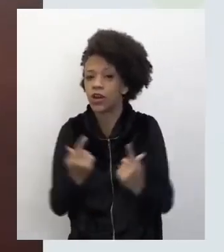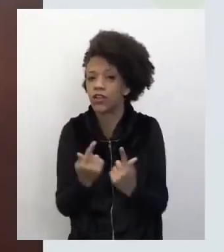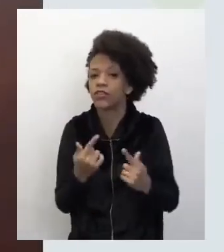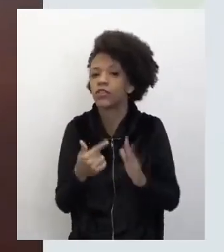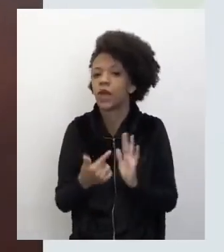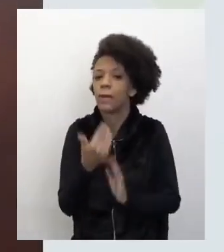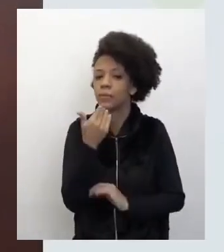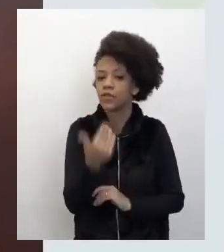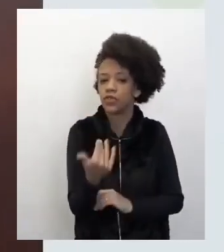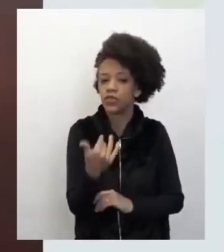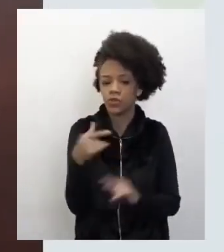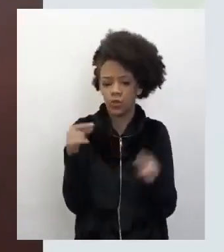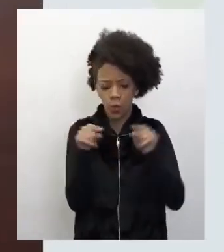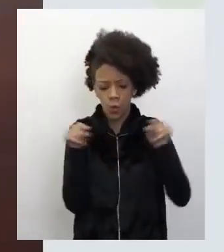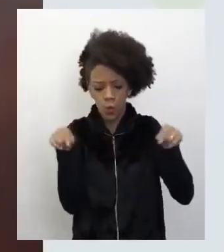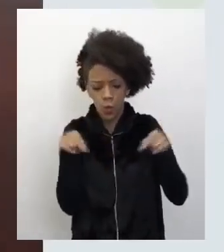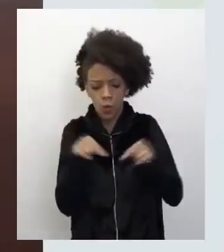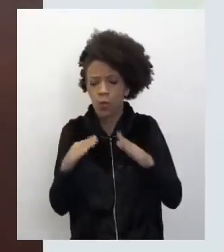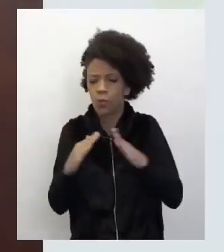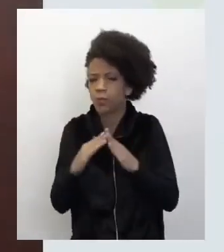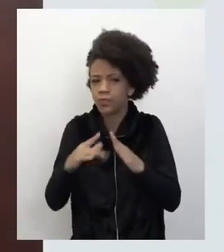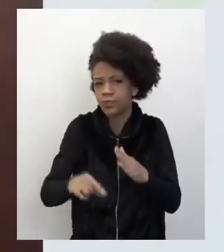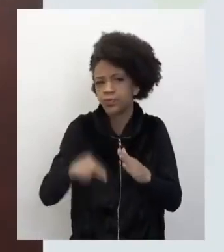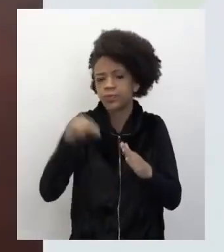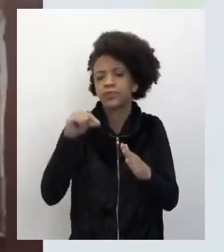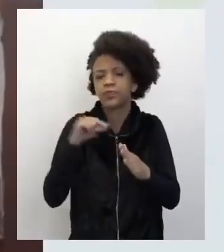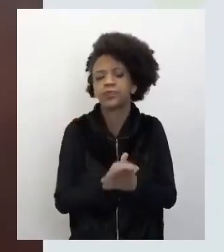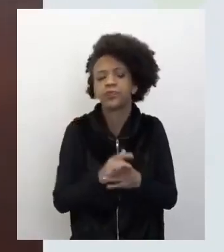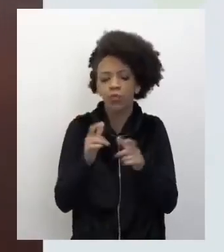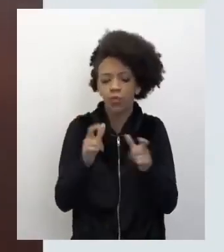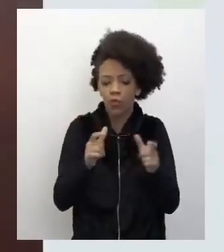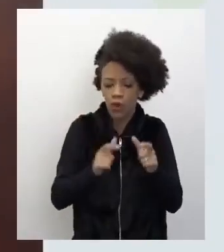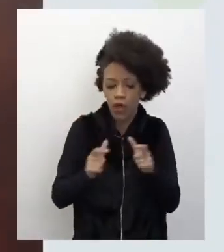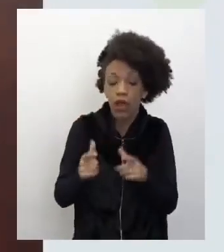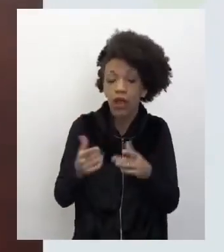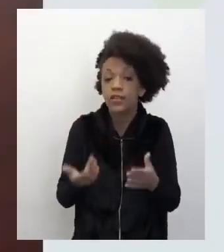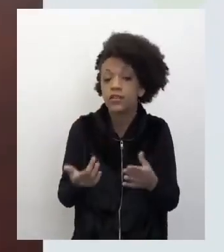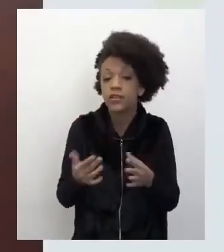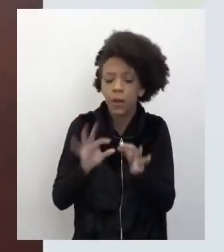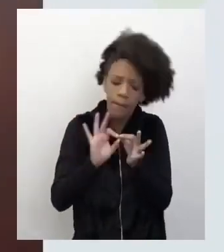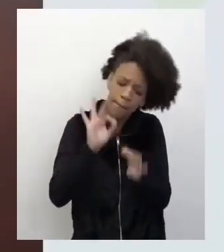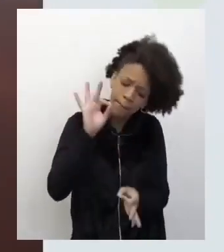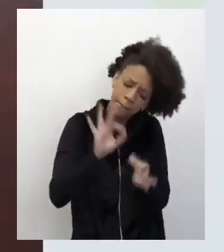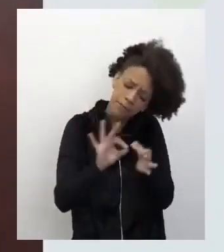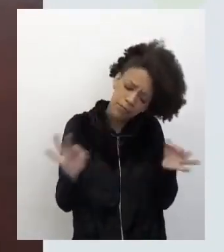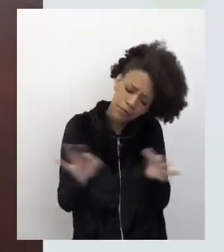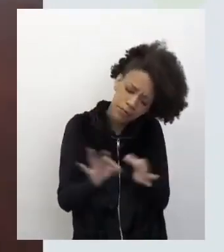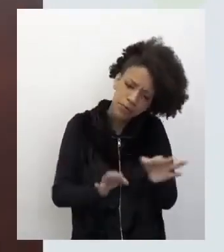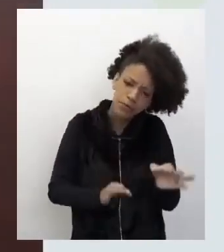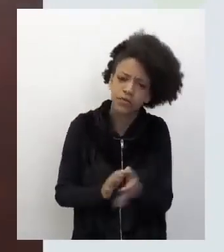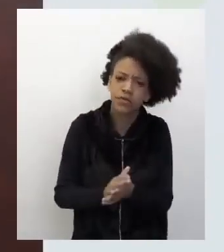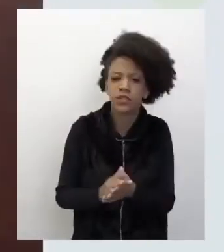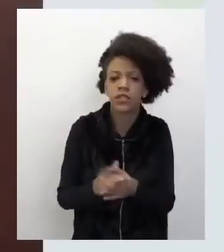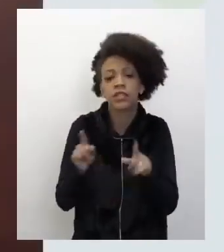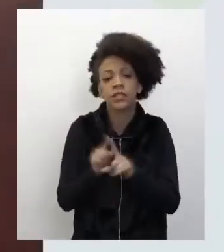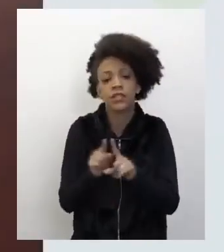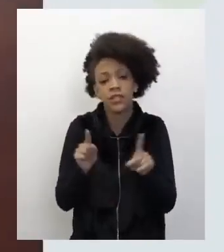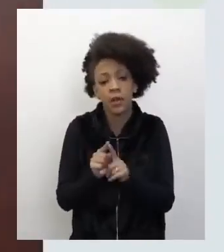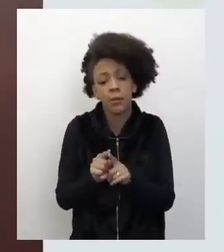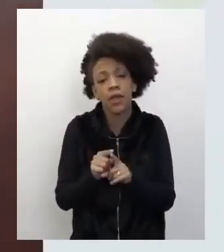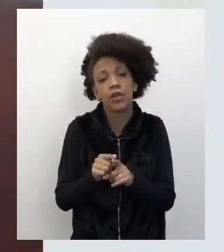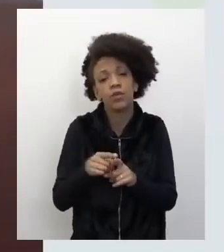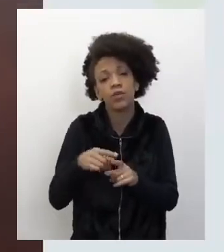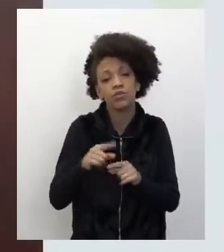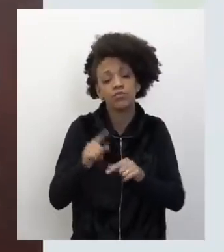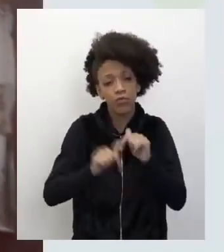escolher um cômodo da casa e fazer a medida dele e dos móveis que tem dentro. Eu